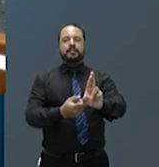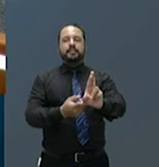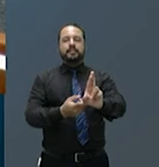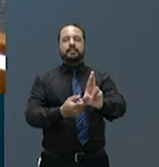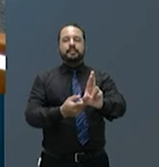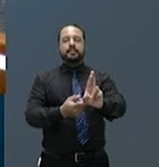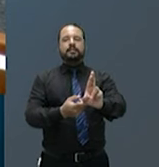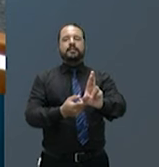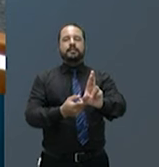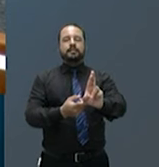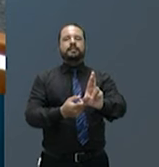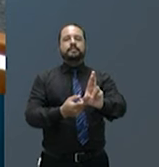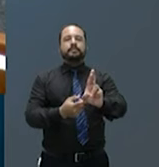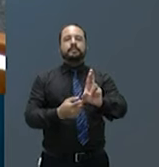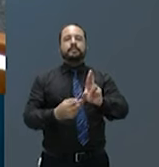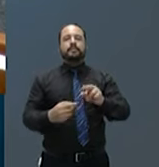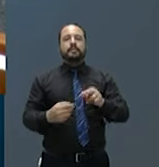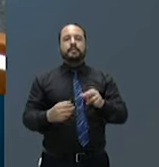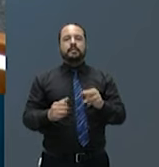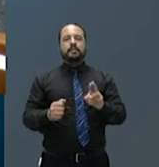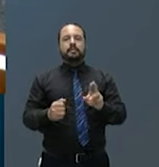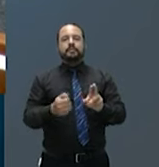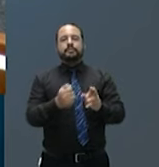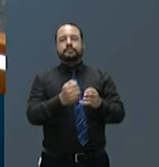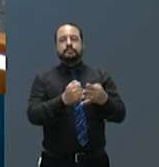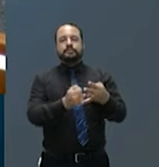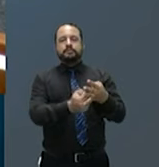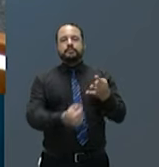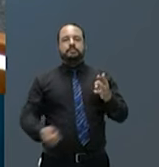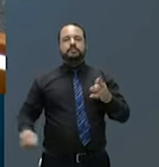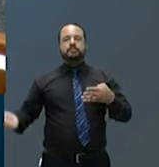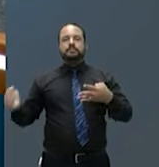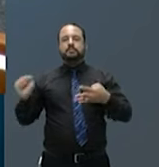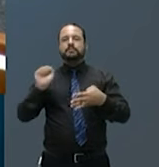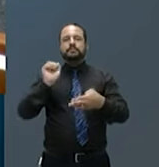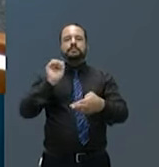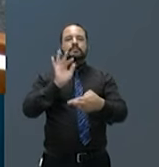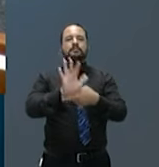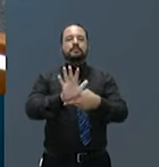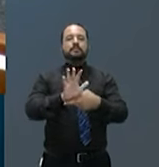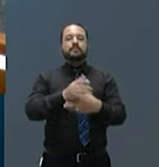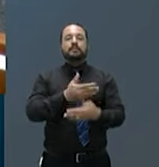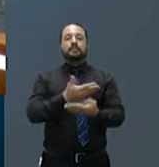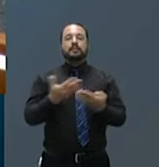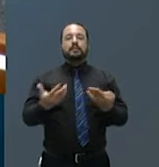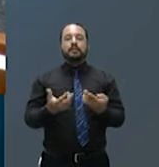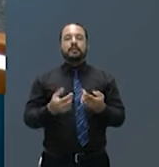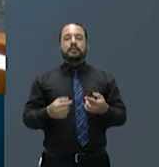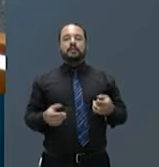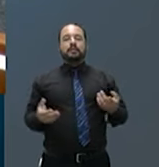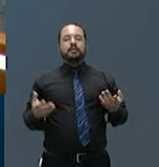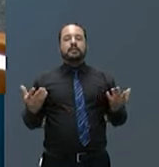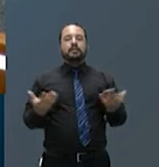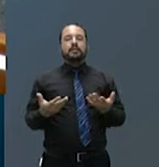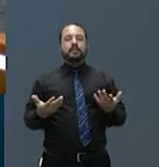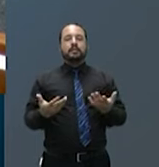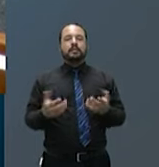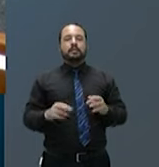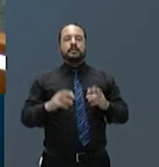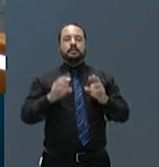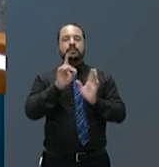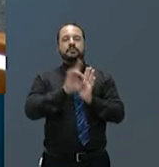por membros das mais variadas carreiras jurídicas e que a gente tem como finalidade debater e aperfeiçoar o direito processual